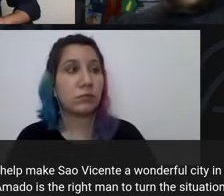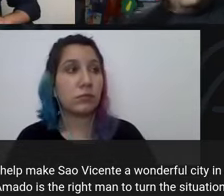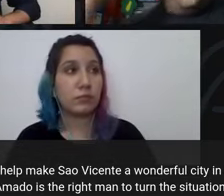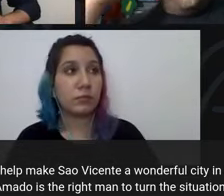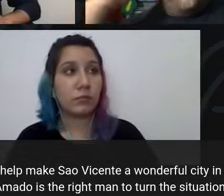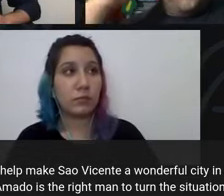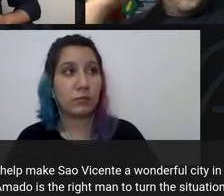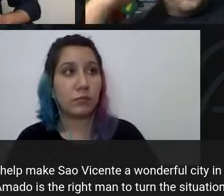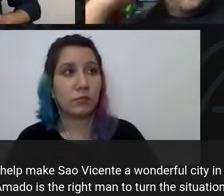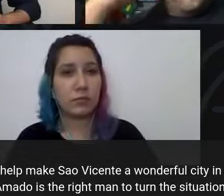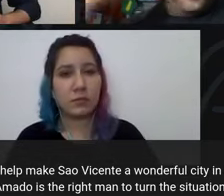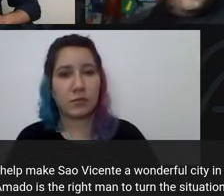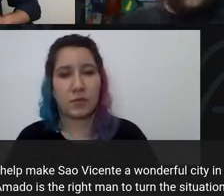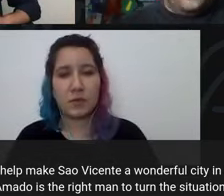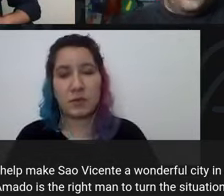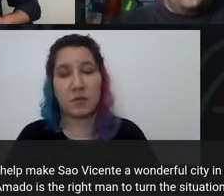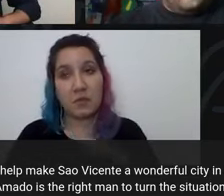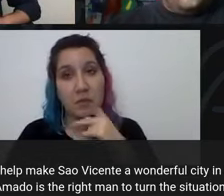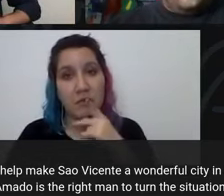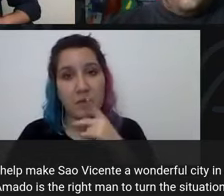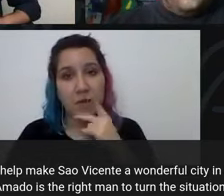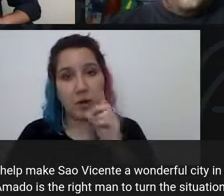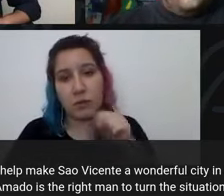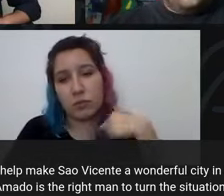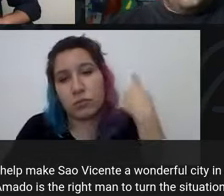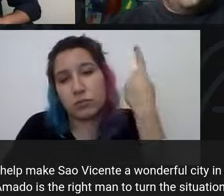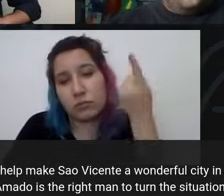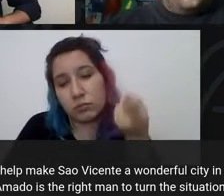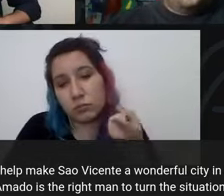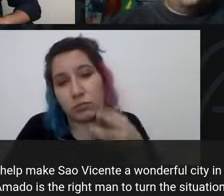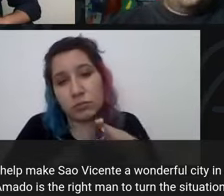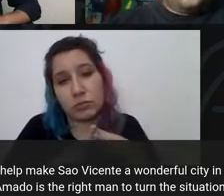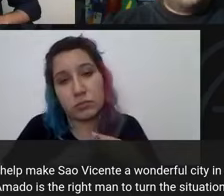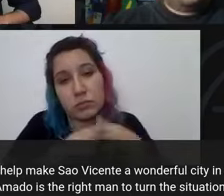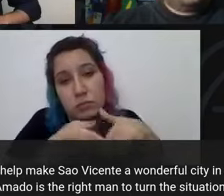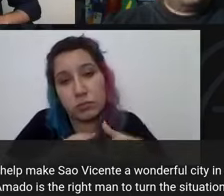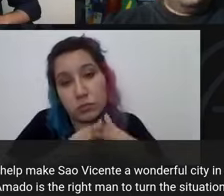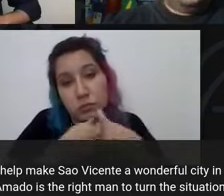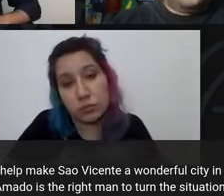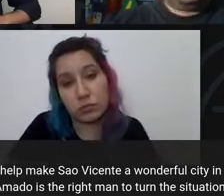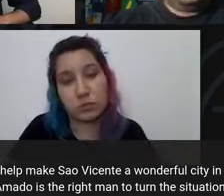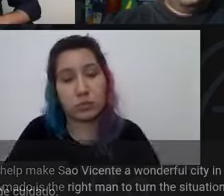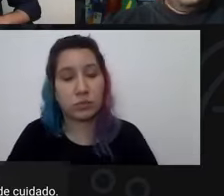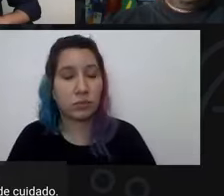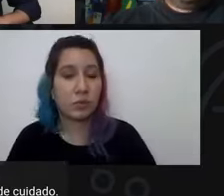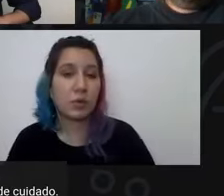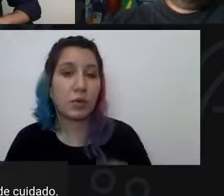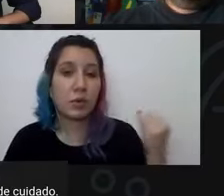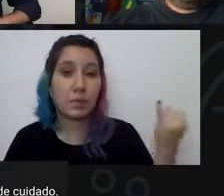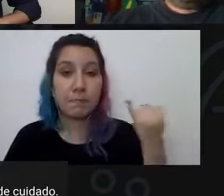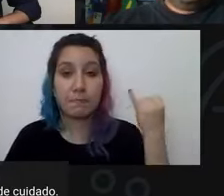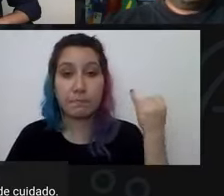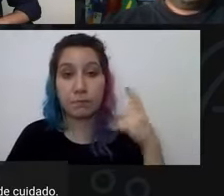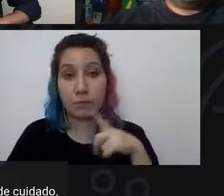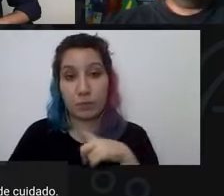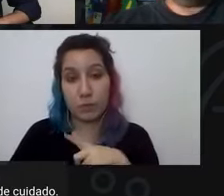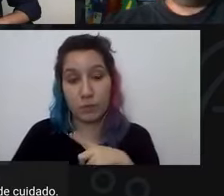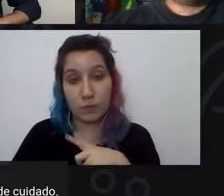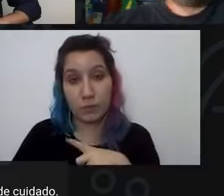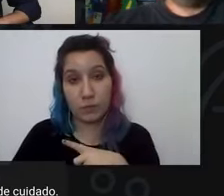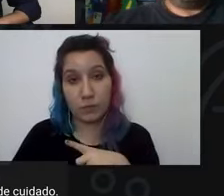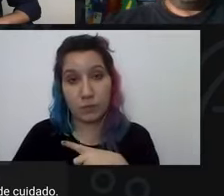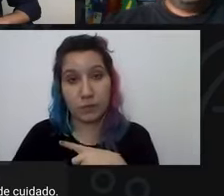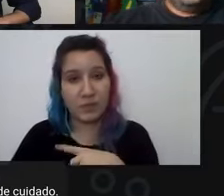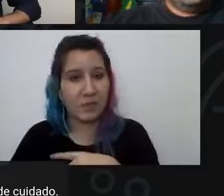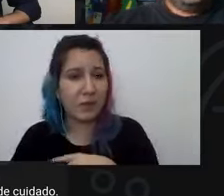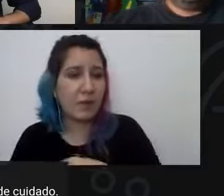a gente talvez vai falar um pouquinho mais para frente da náutica também, né? Então, a gente vai falar de alguns lugares, umas possibilidades. Nós temos o rio Piaçabuçu, nós temos